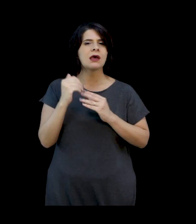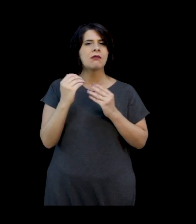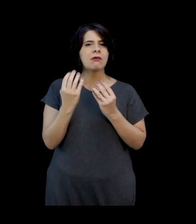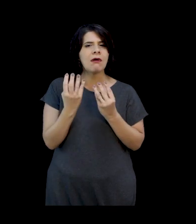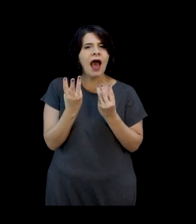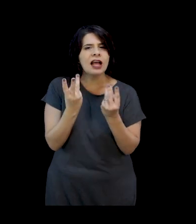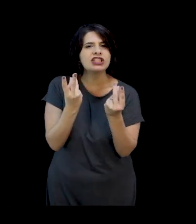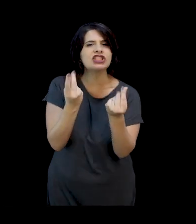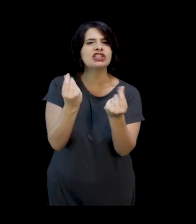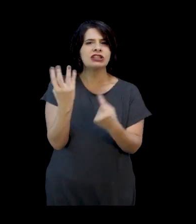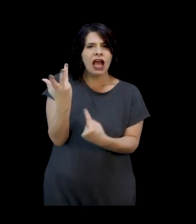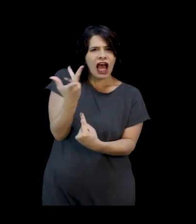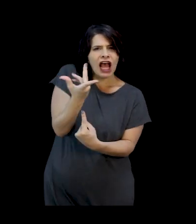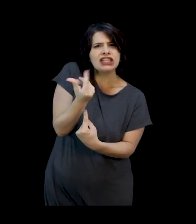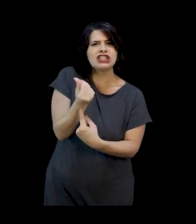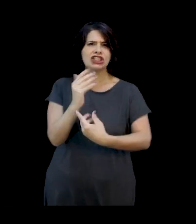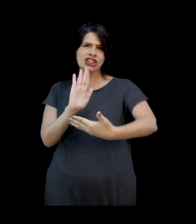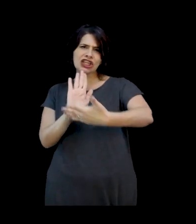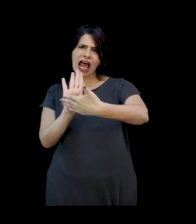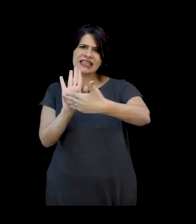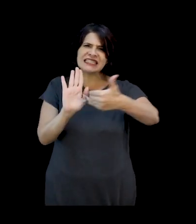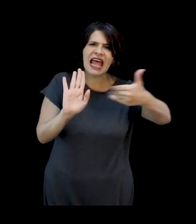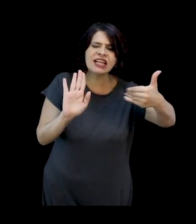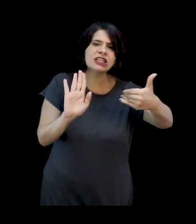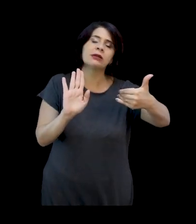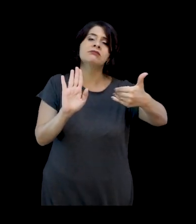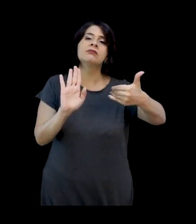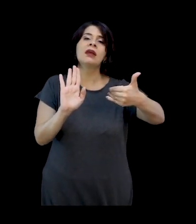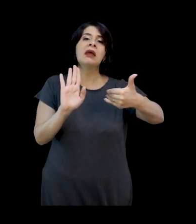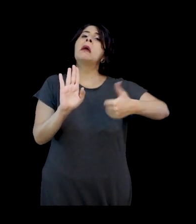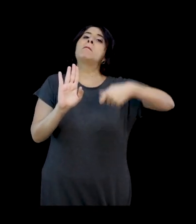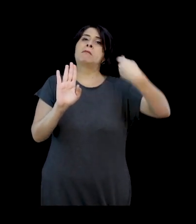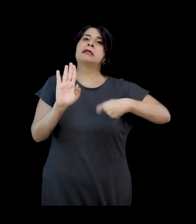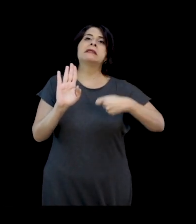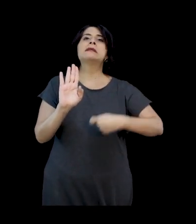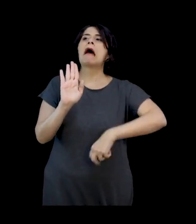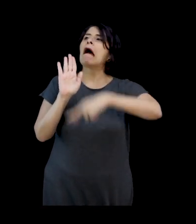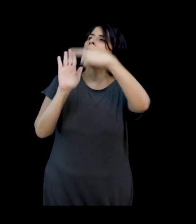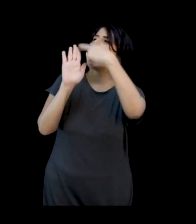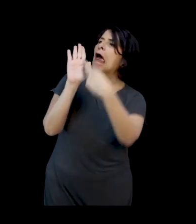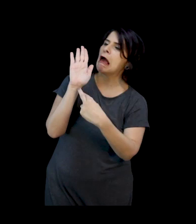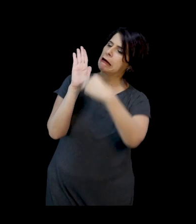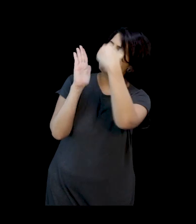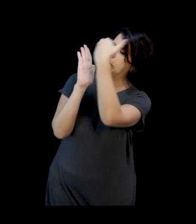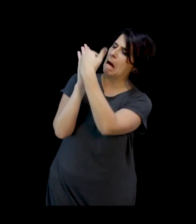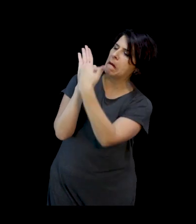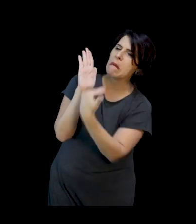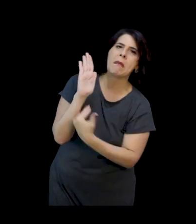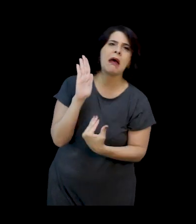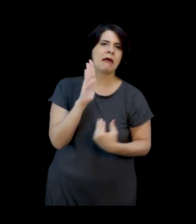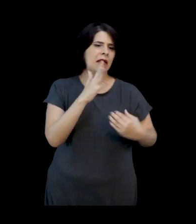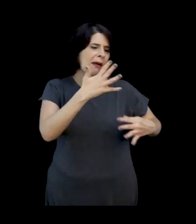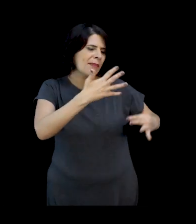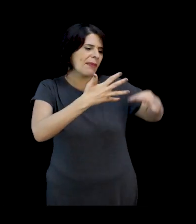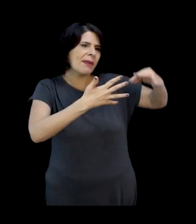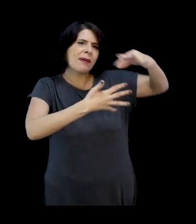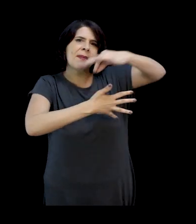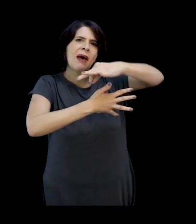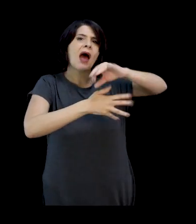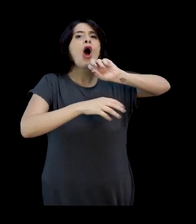artística, estética, de uma certa necessidade instrumental de fazer a cultura obedecer